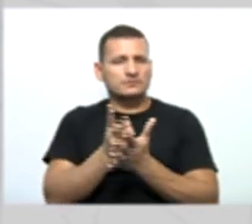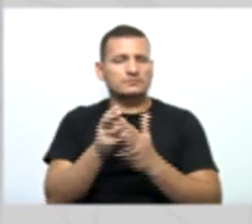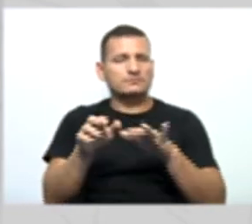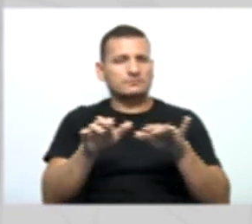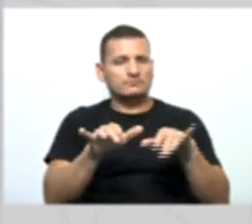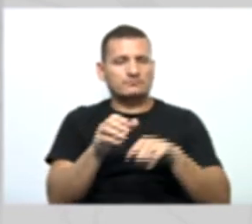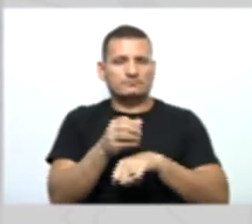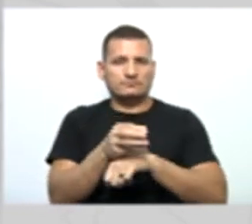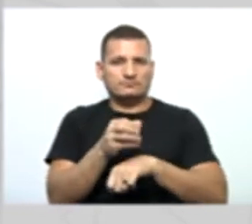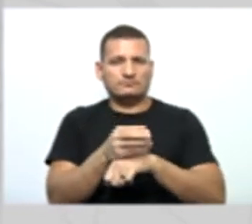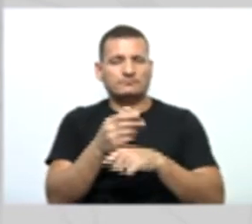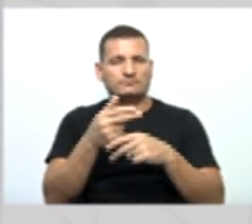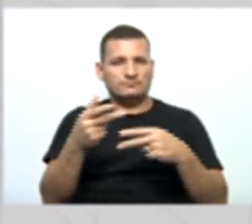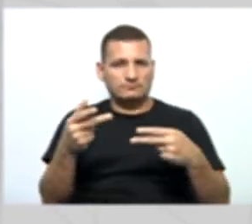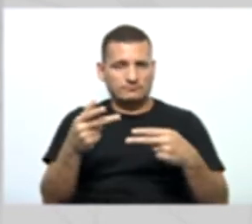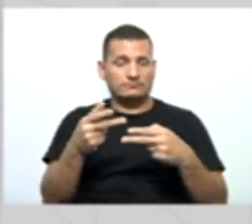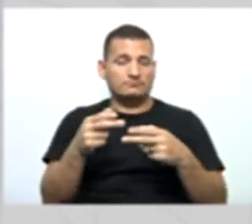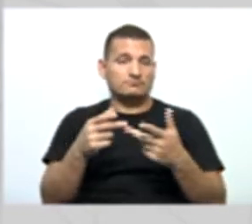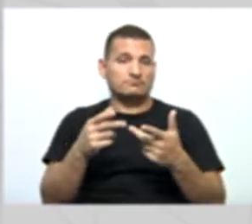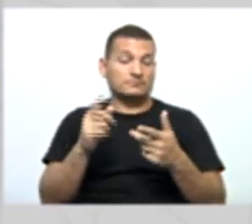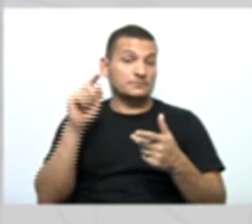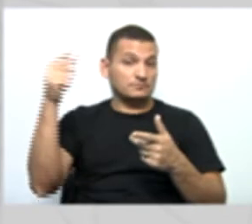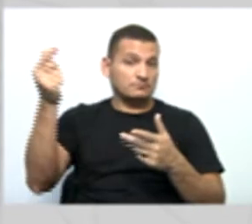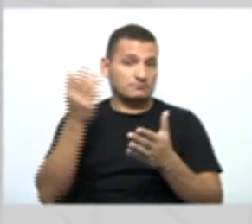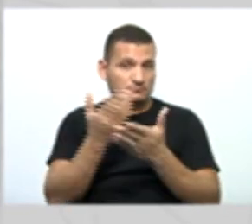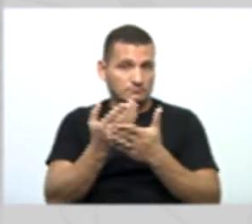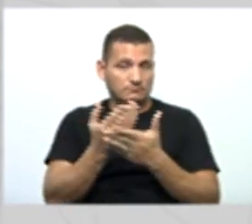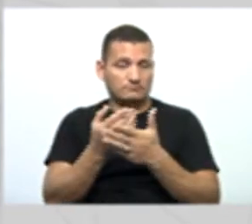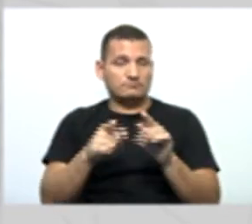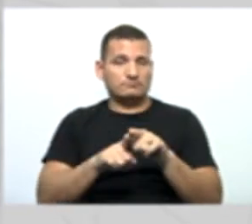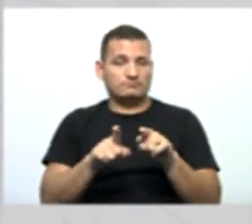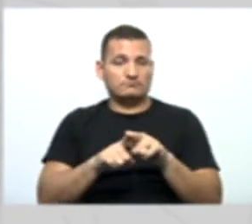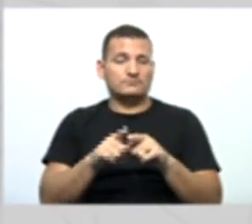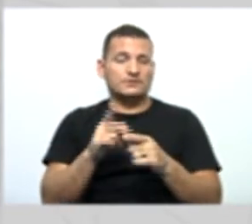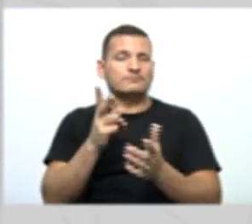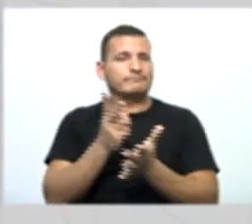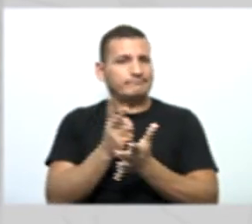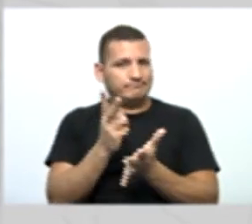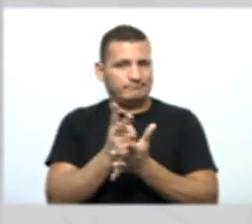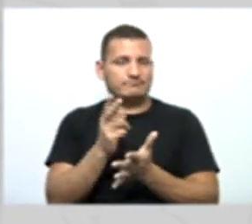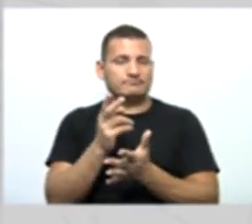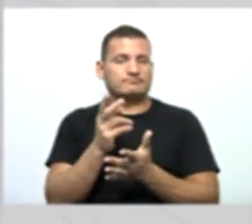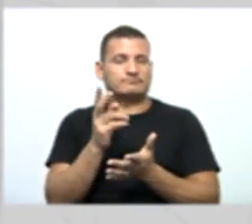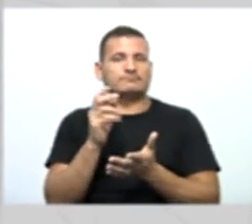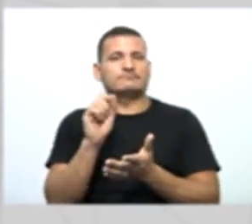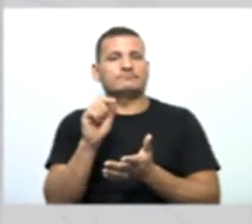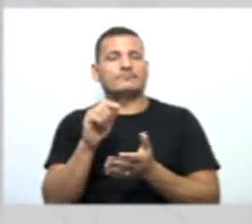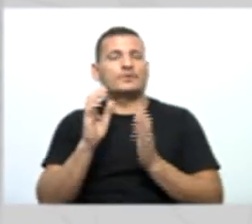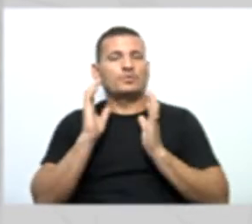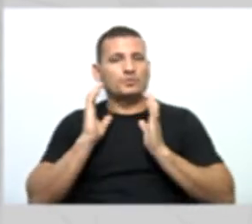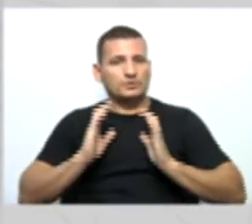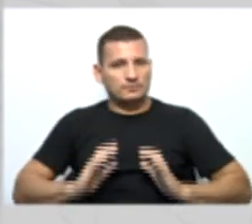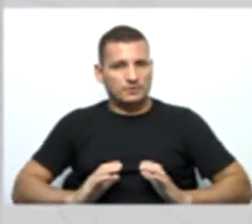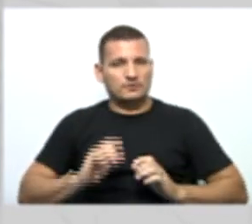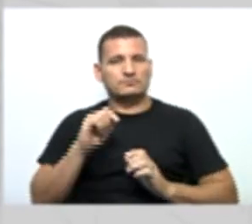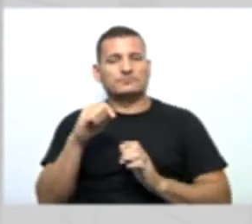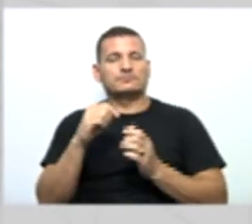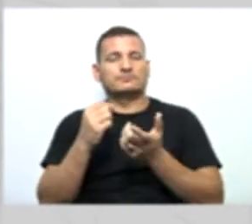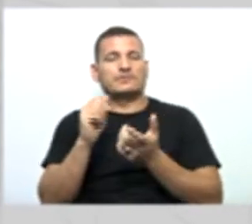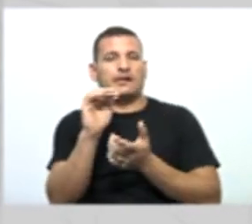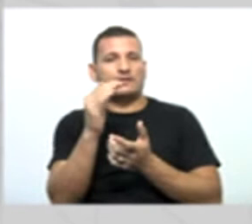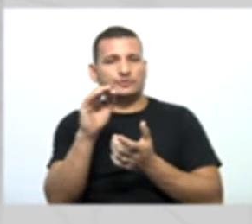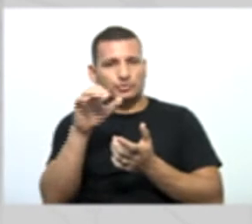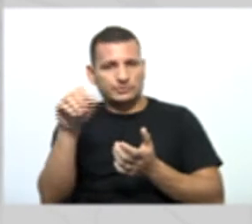orientada a objeto, principalmente a partir das próximas aulas, nós vamos nos referir ao comportamento, ou seja, as